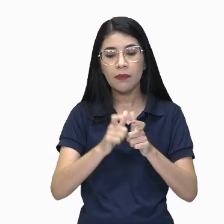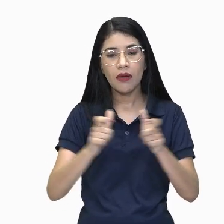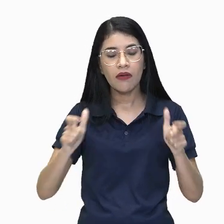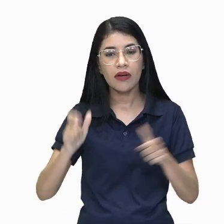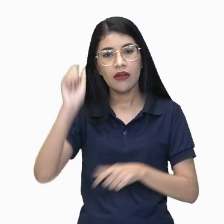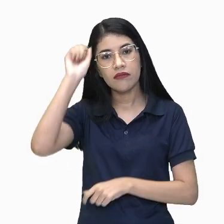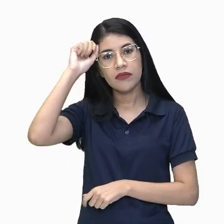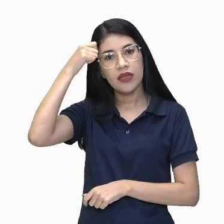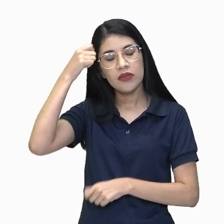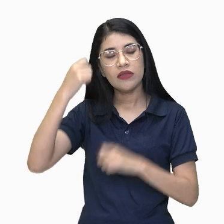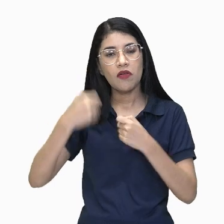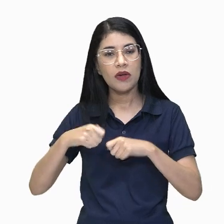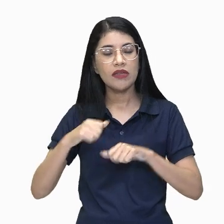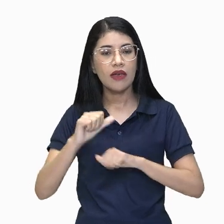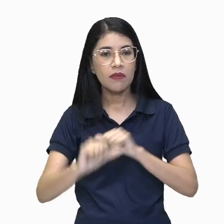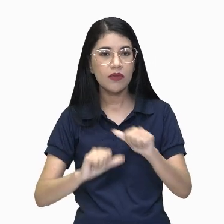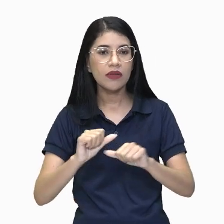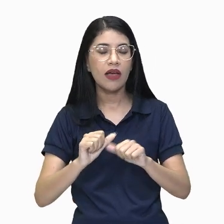embranquecer, né,